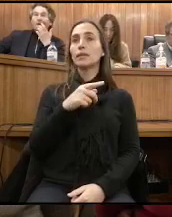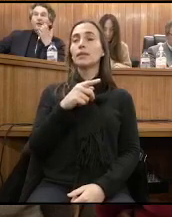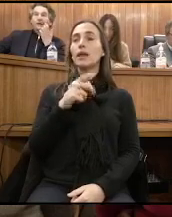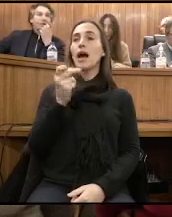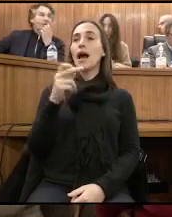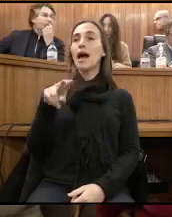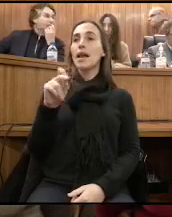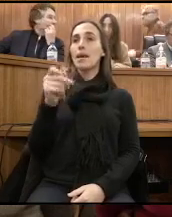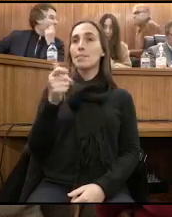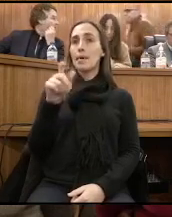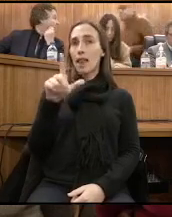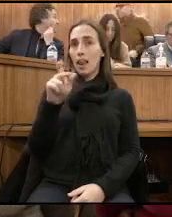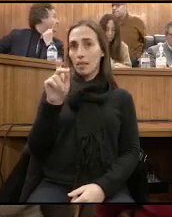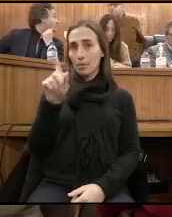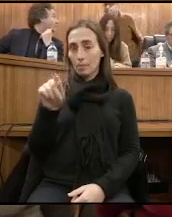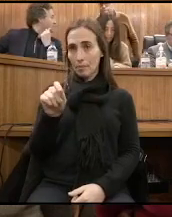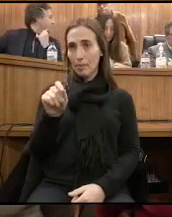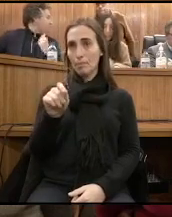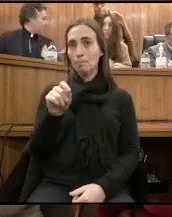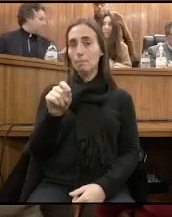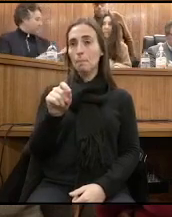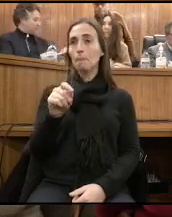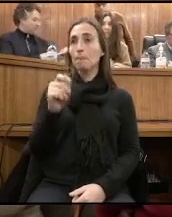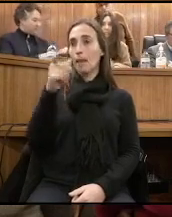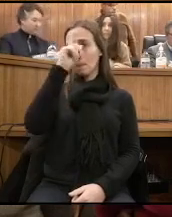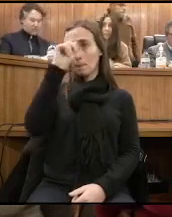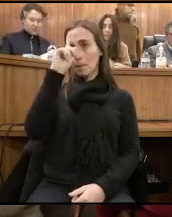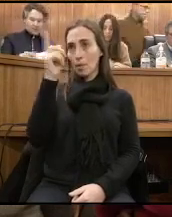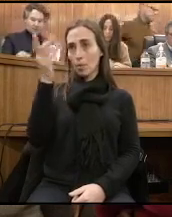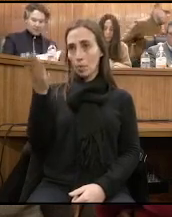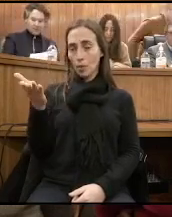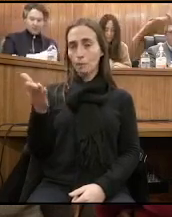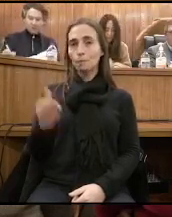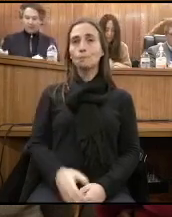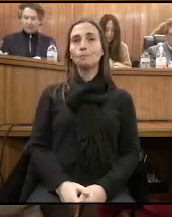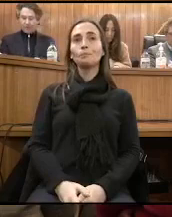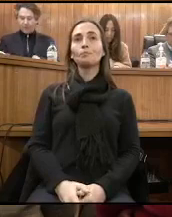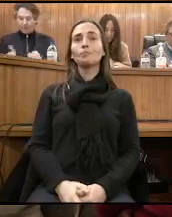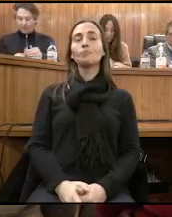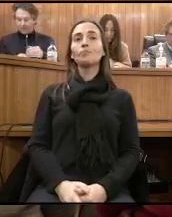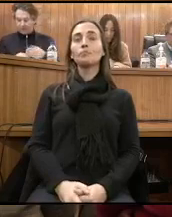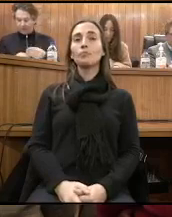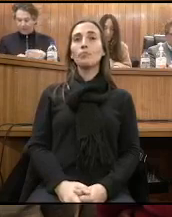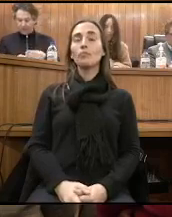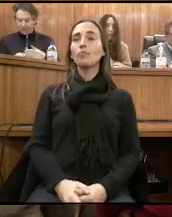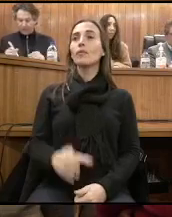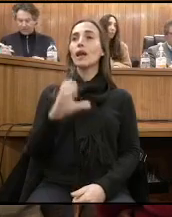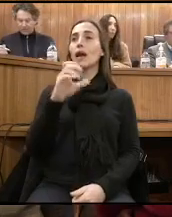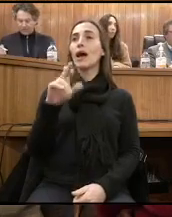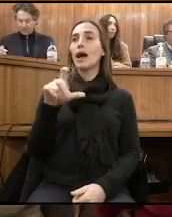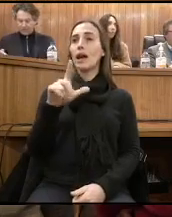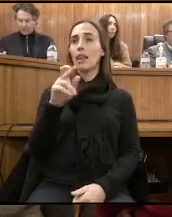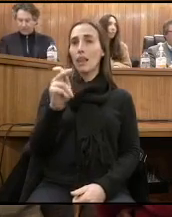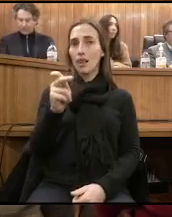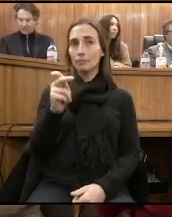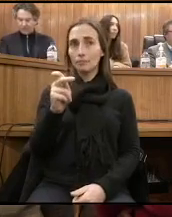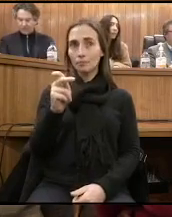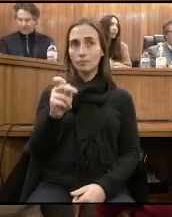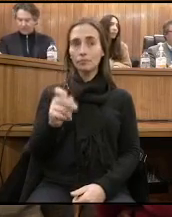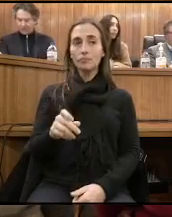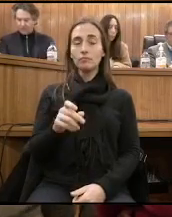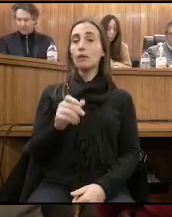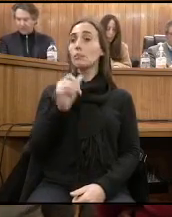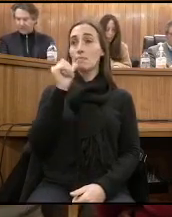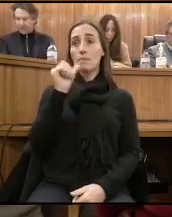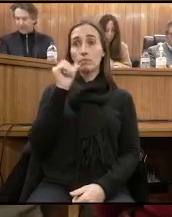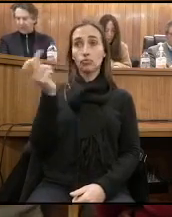Ana Bela Sousa, também. Armando Baltazar, presente. Carla Marques. Não,